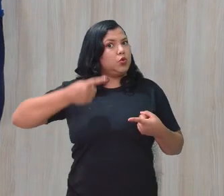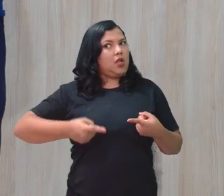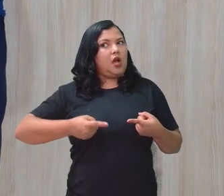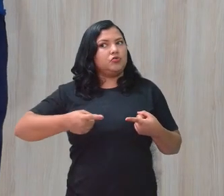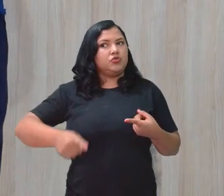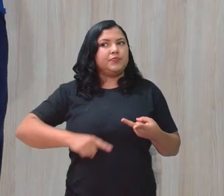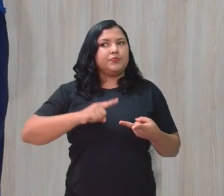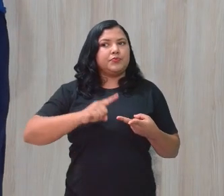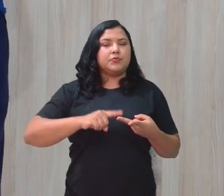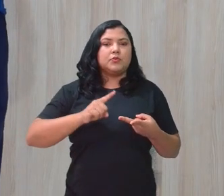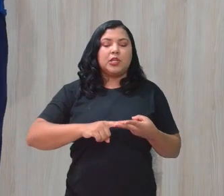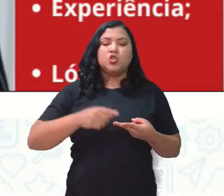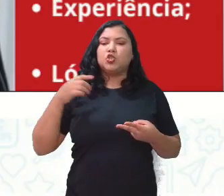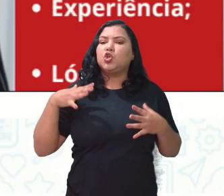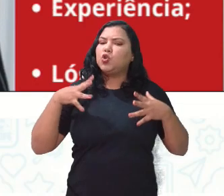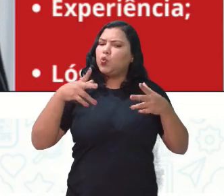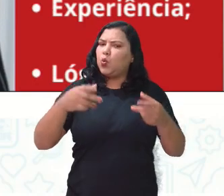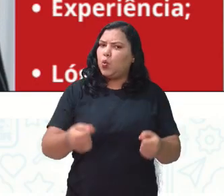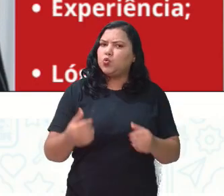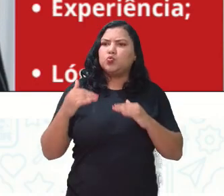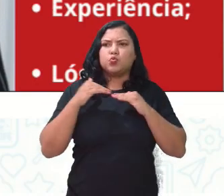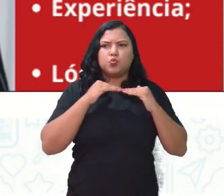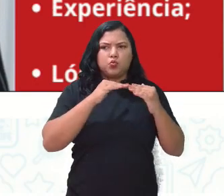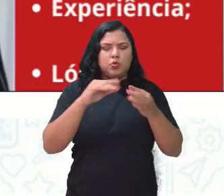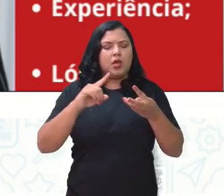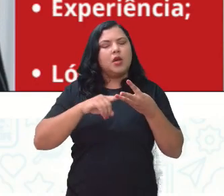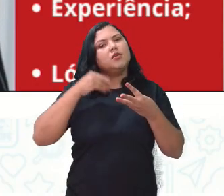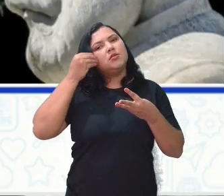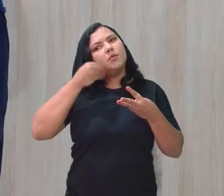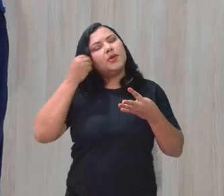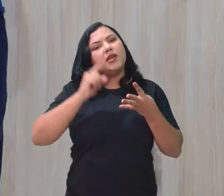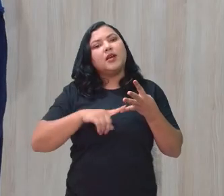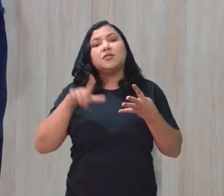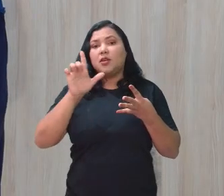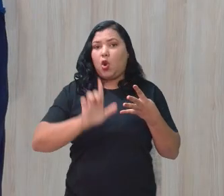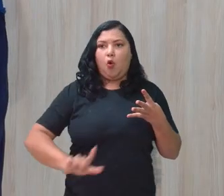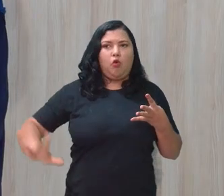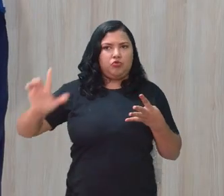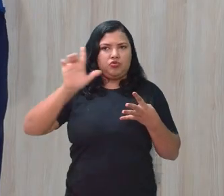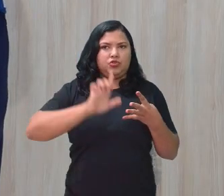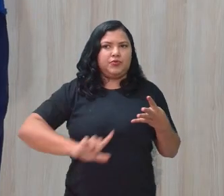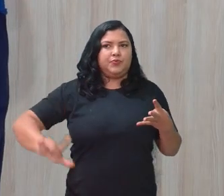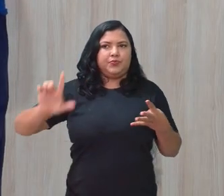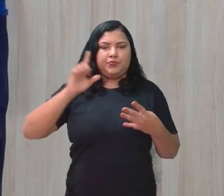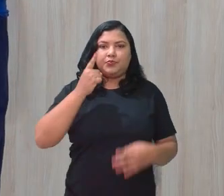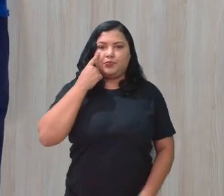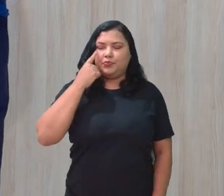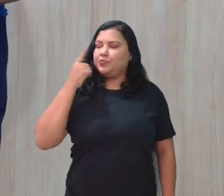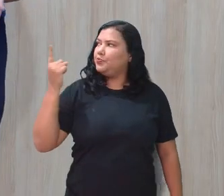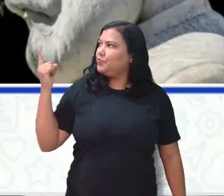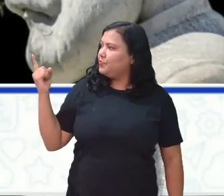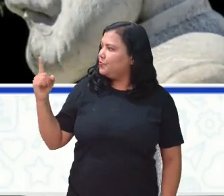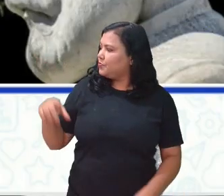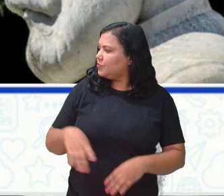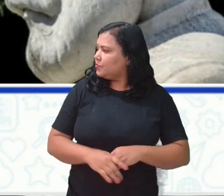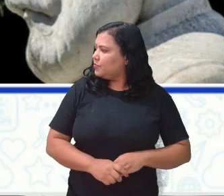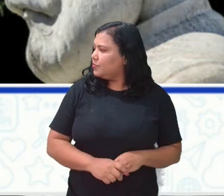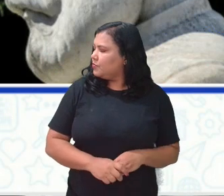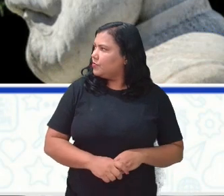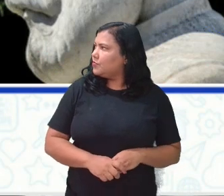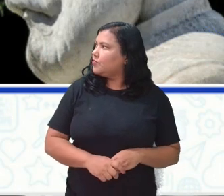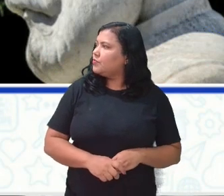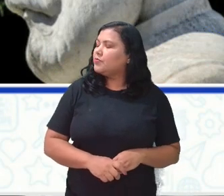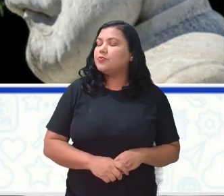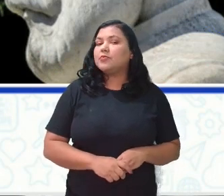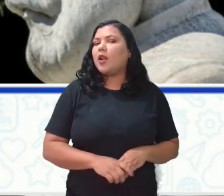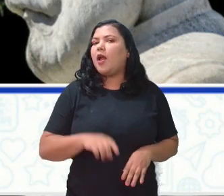de autoridade, de consenso, de experiência e de lógica. O argumento de autoridade, ele